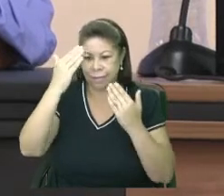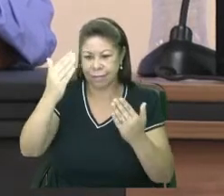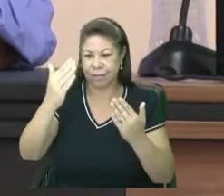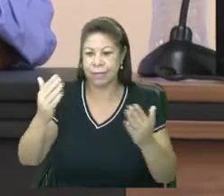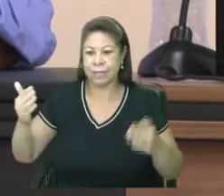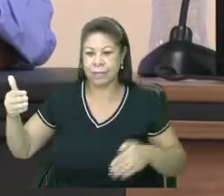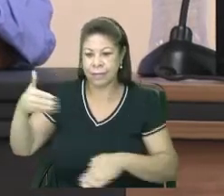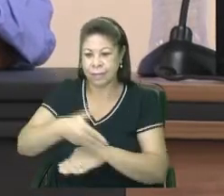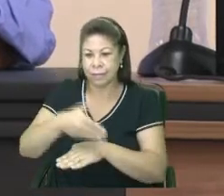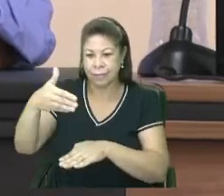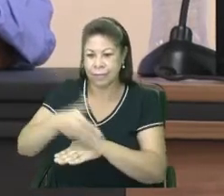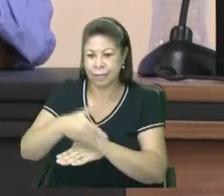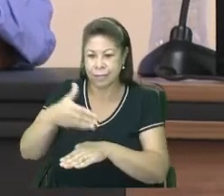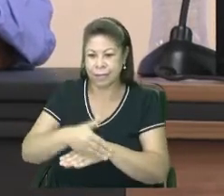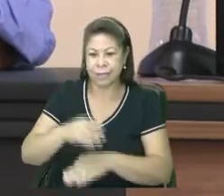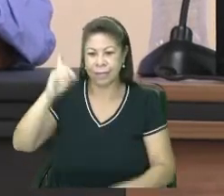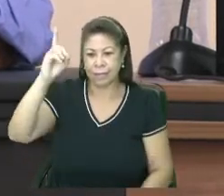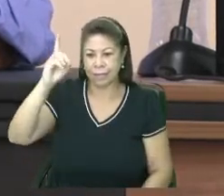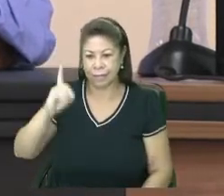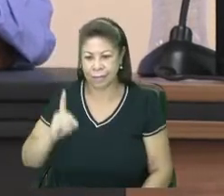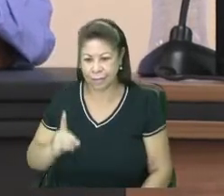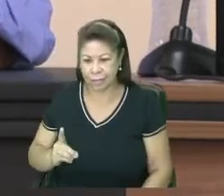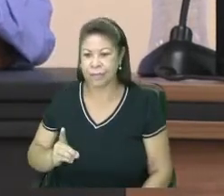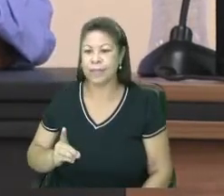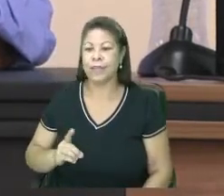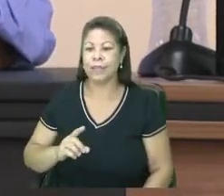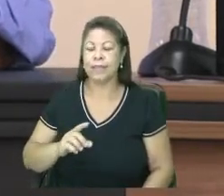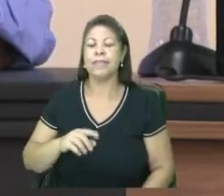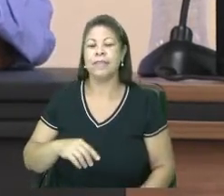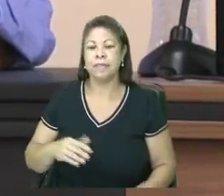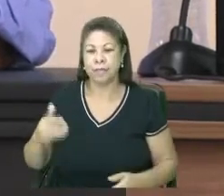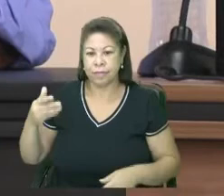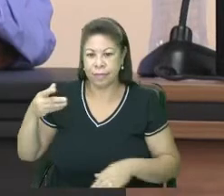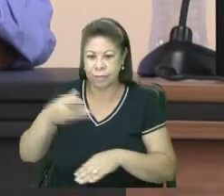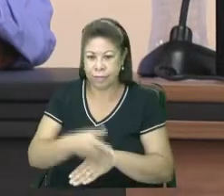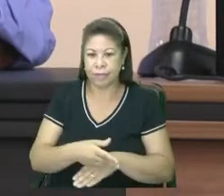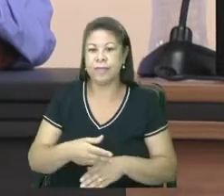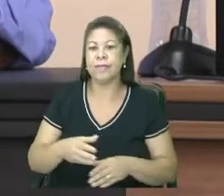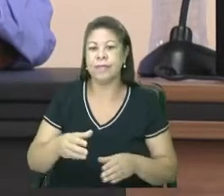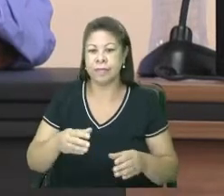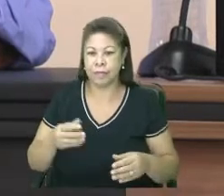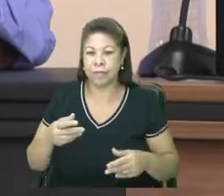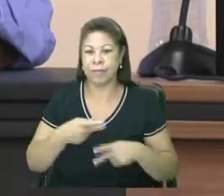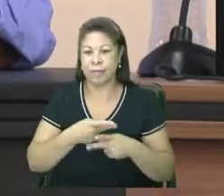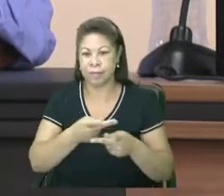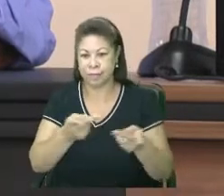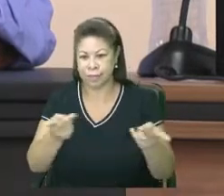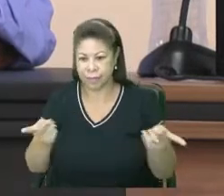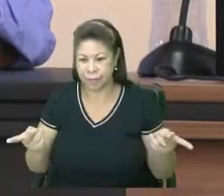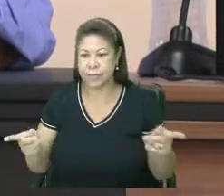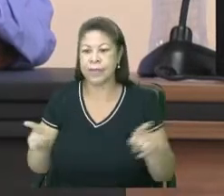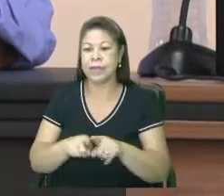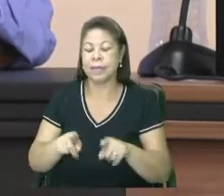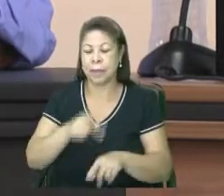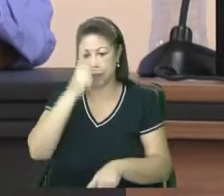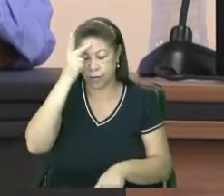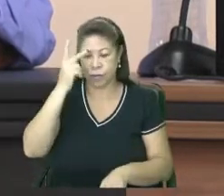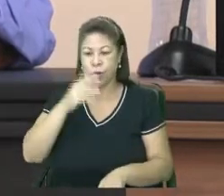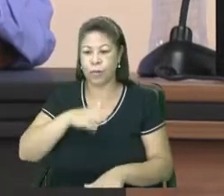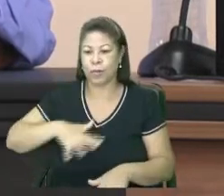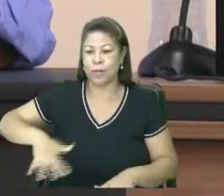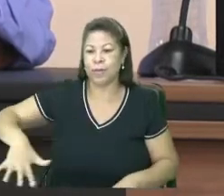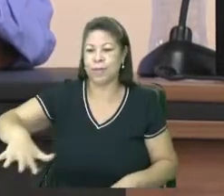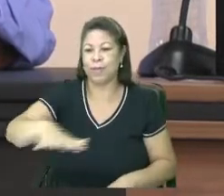do diretor de Vigilância Sanitária, senhor Estivale, e em nome dele eu cumprimento todos os servidores e heróis da Secretaria